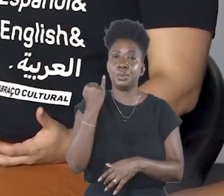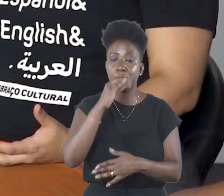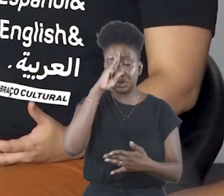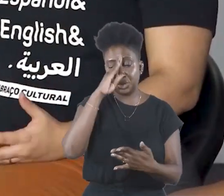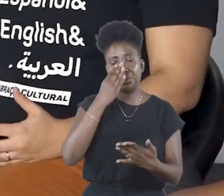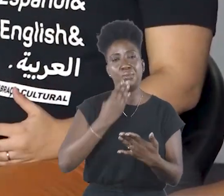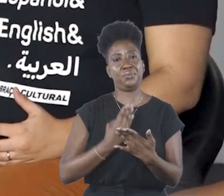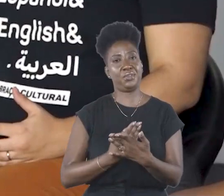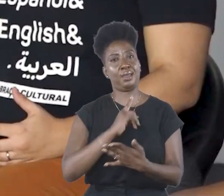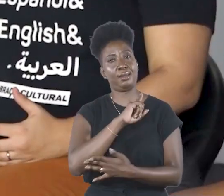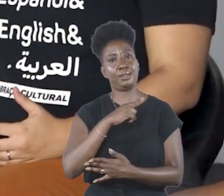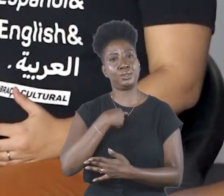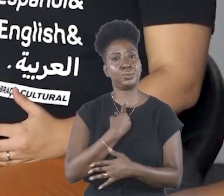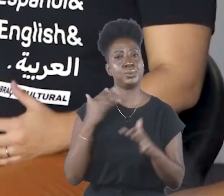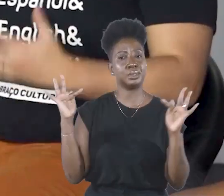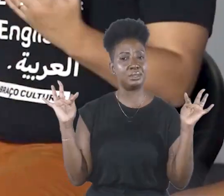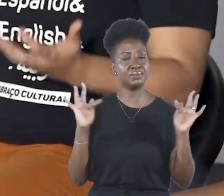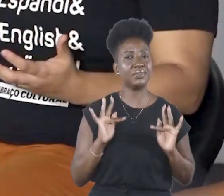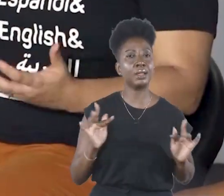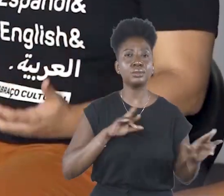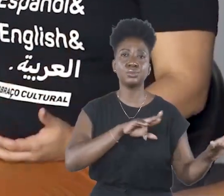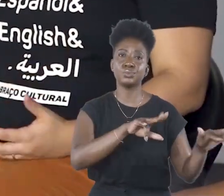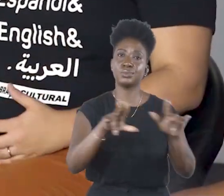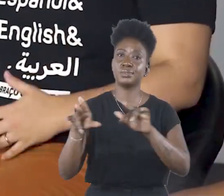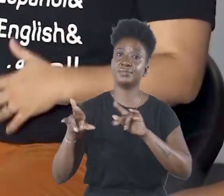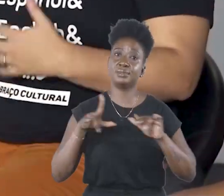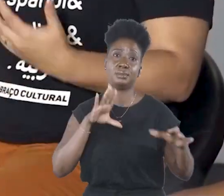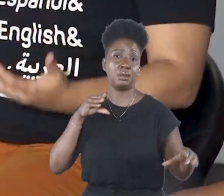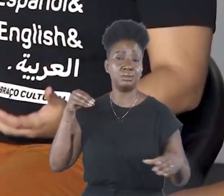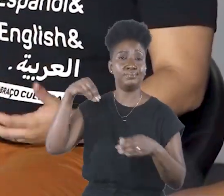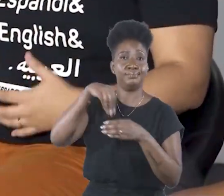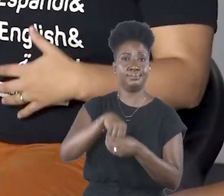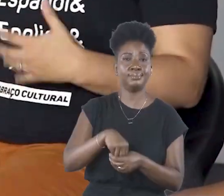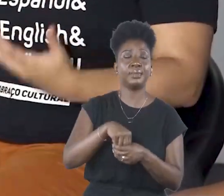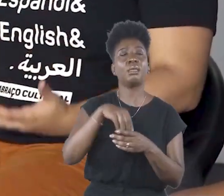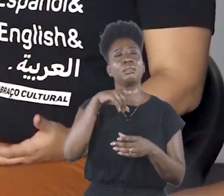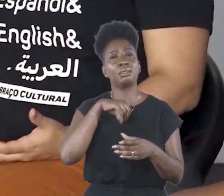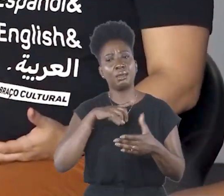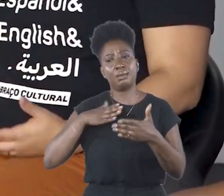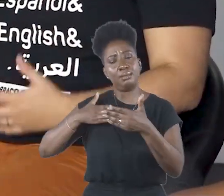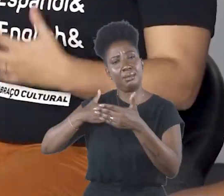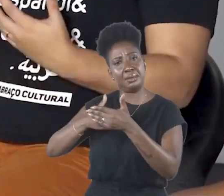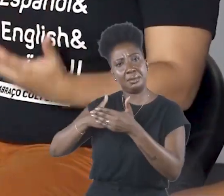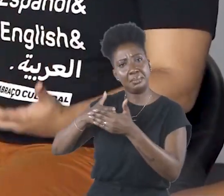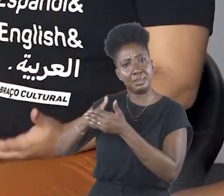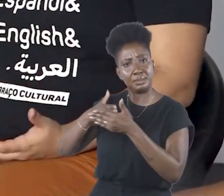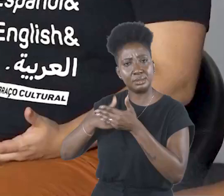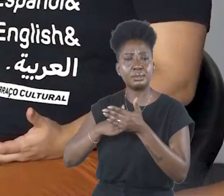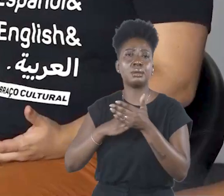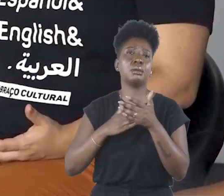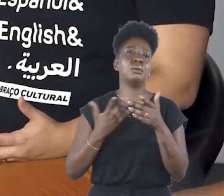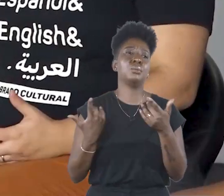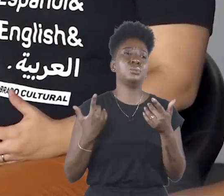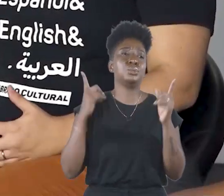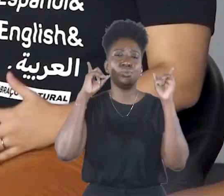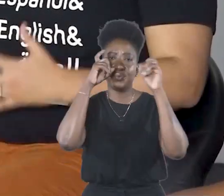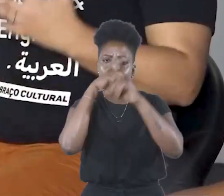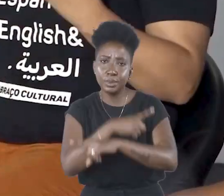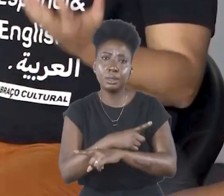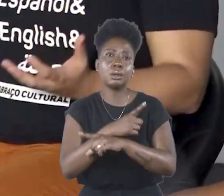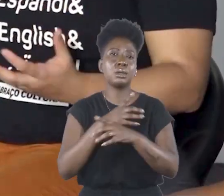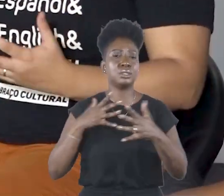formação de professores que a gente tenta inicial e continuada, sempre que possível a gente tenta financiar, mas nem sempre a gente tem verba para isso,